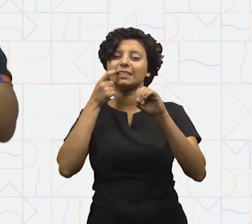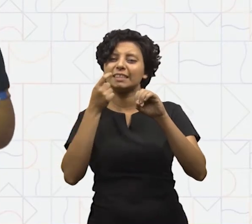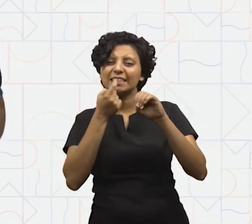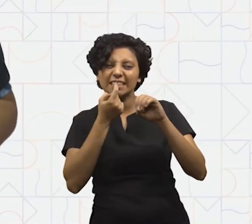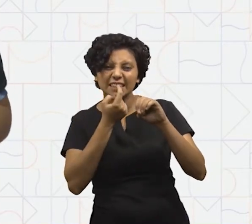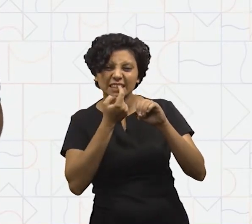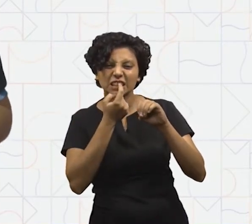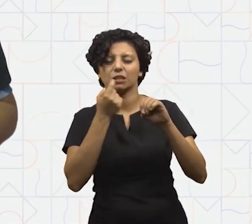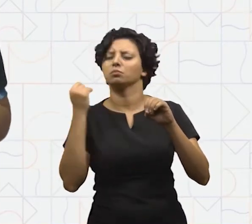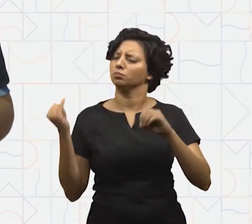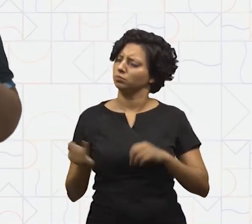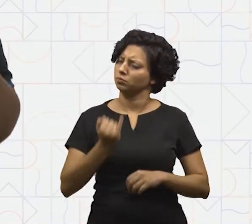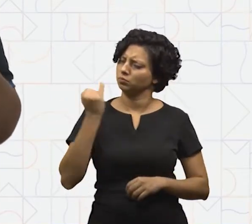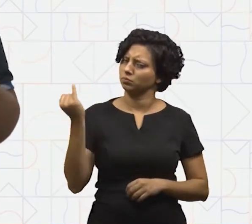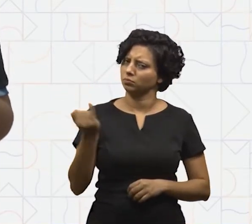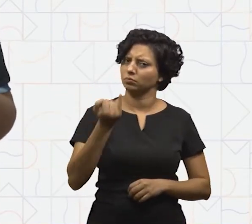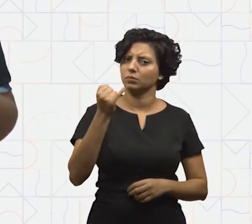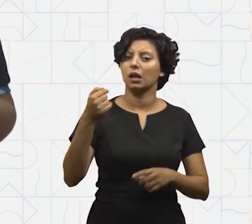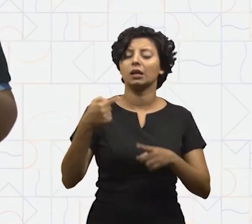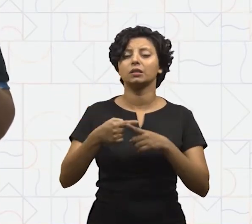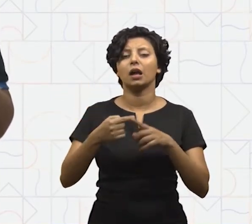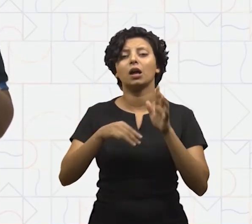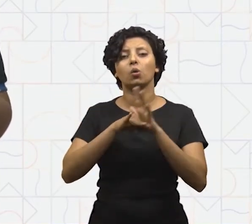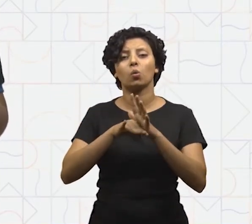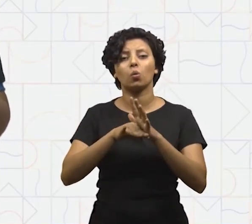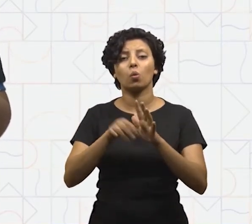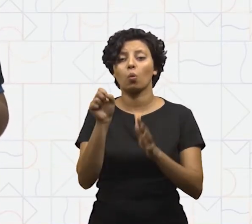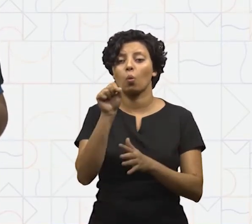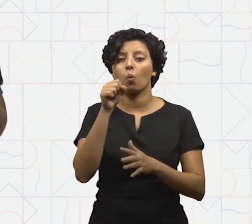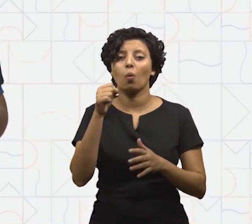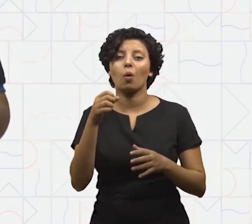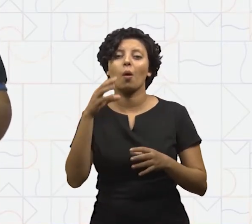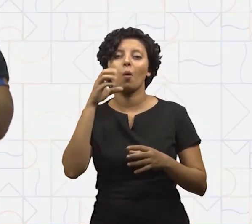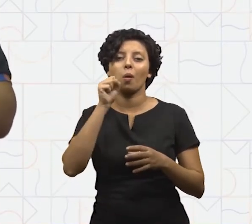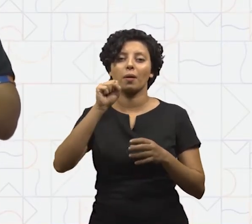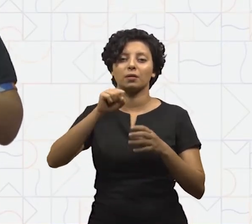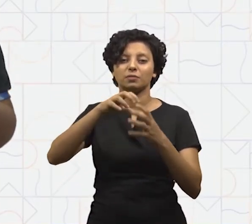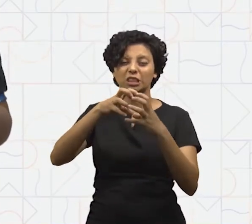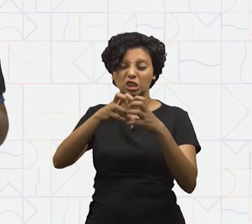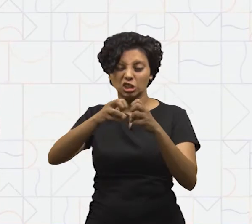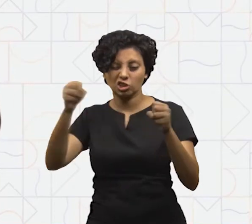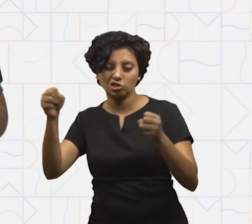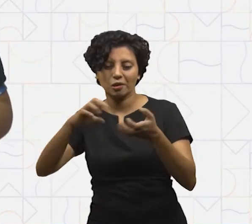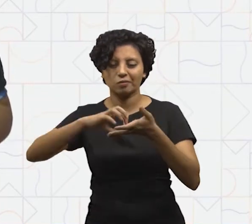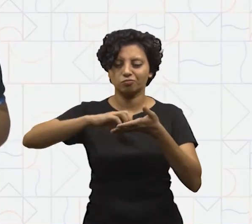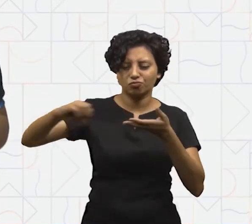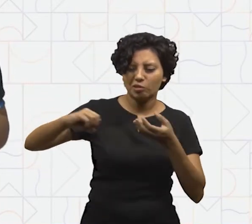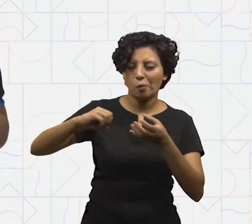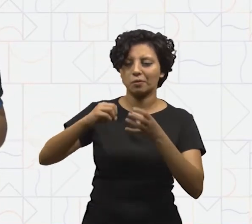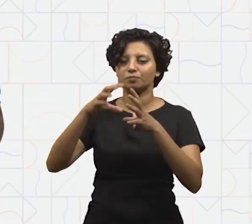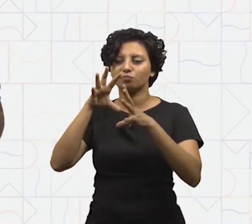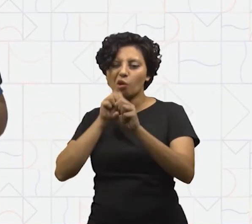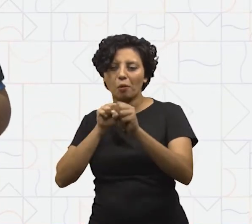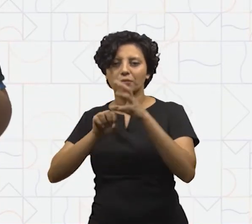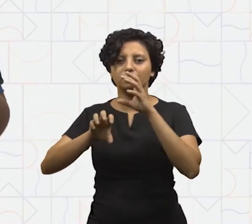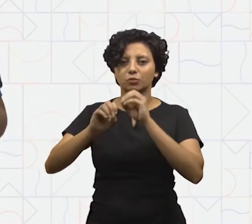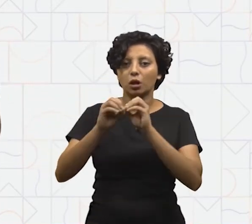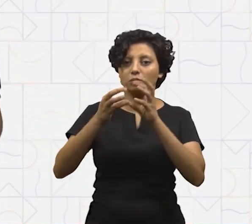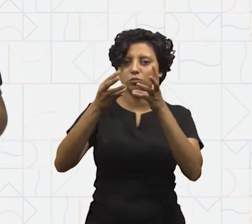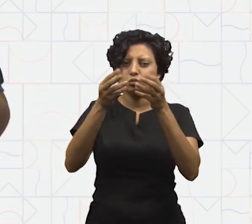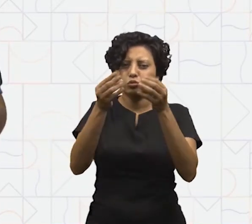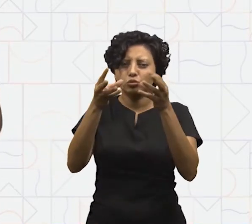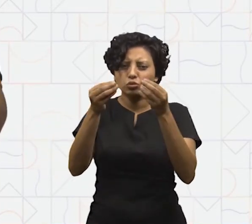fundamental nesse processo. Eles são responsáveis pelo processo mecânico de rasgar, triturar